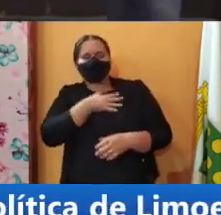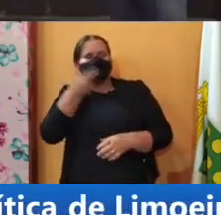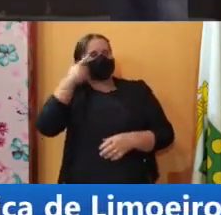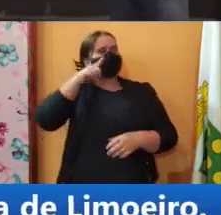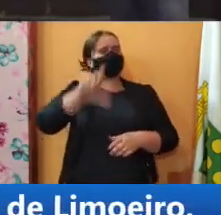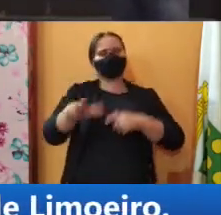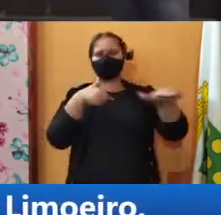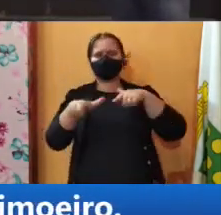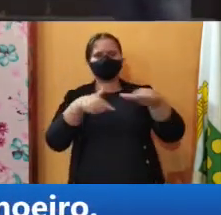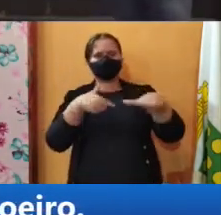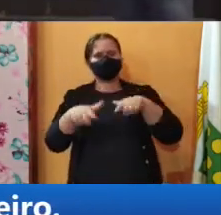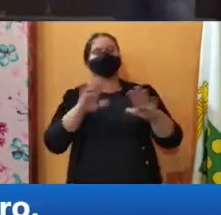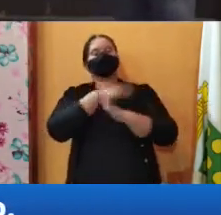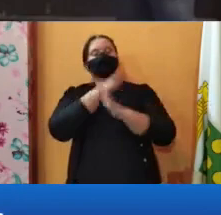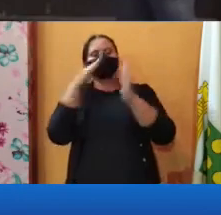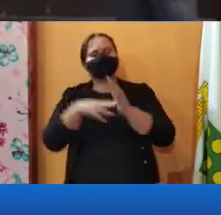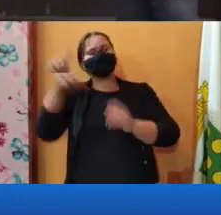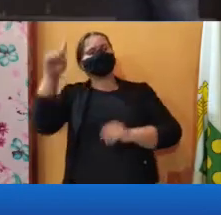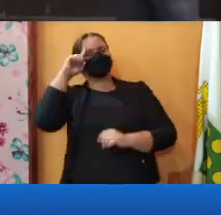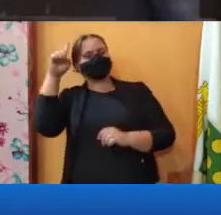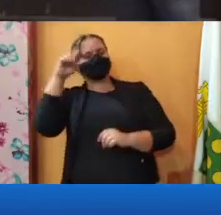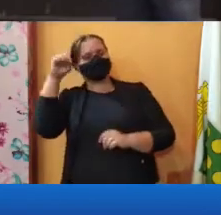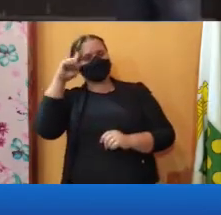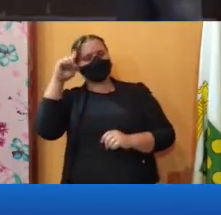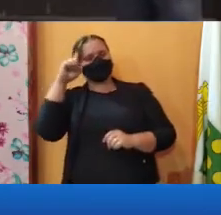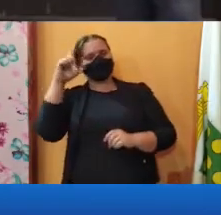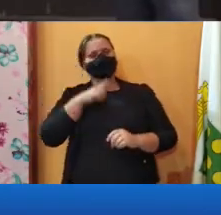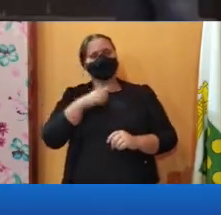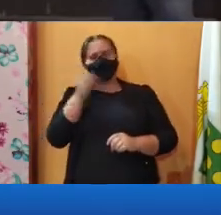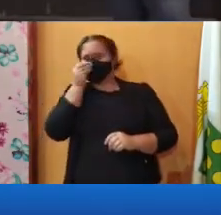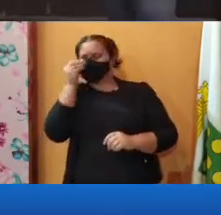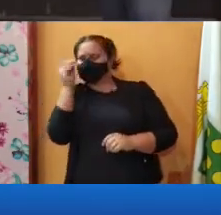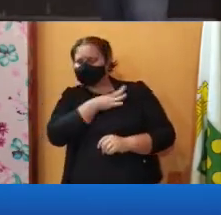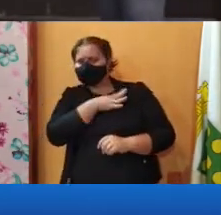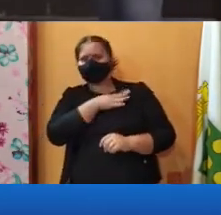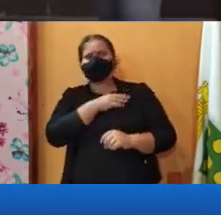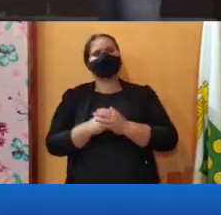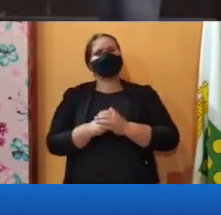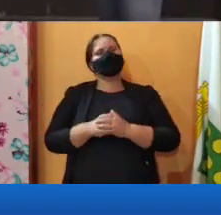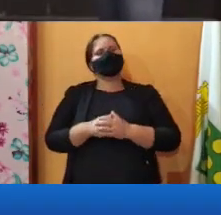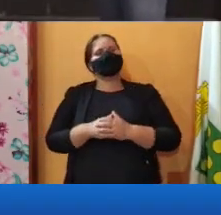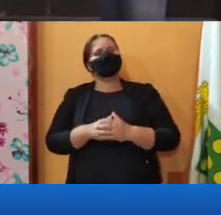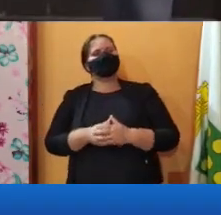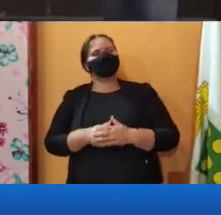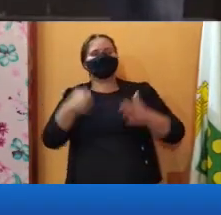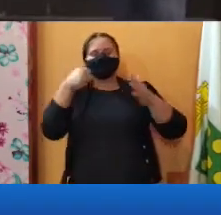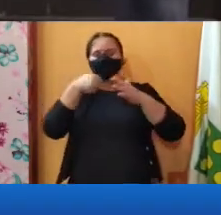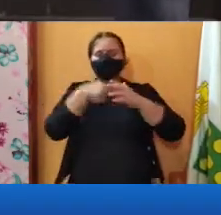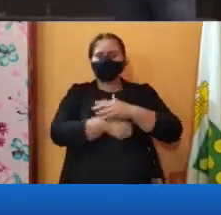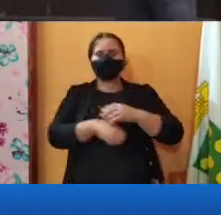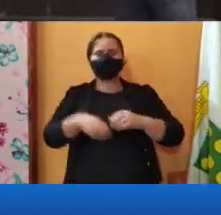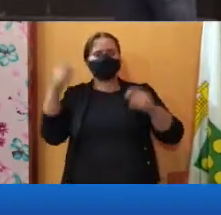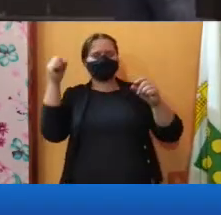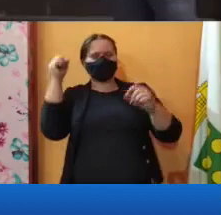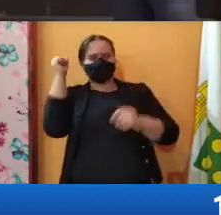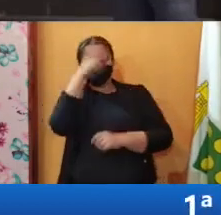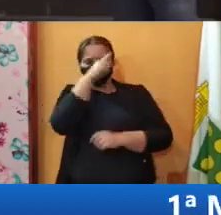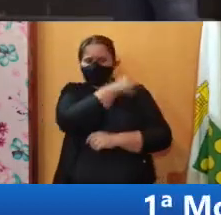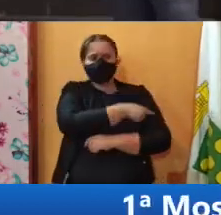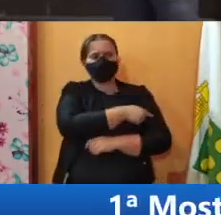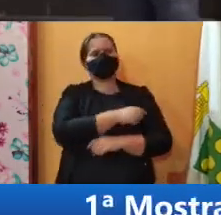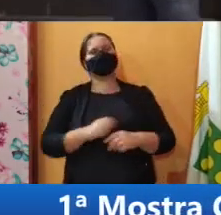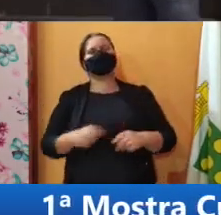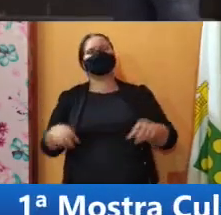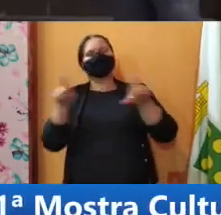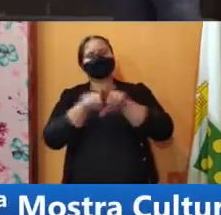trabalho. Todos os dias, têm de ignorar a possibilidade de que a visão à qual têm dedicado suas